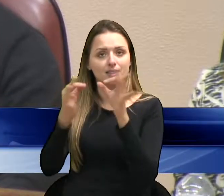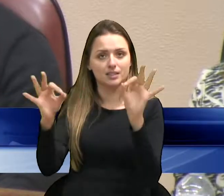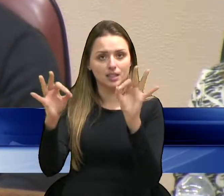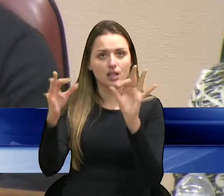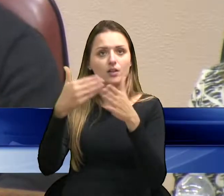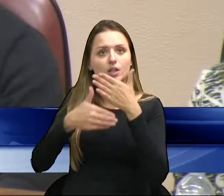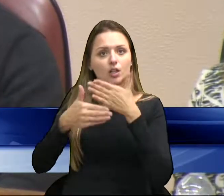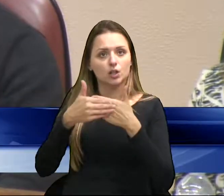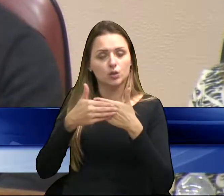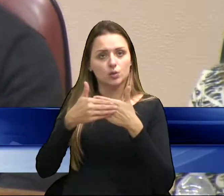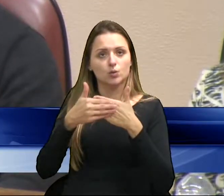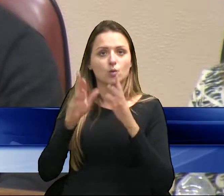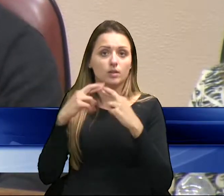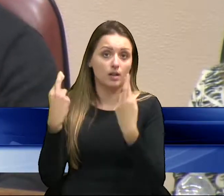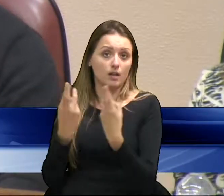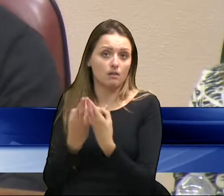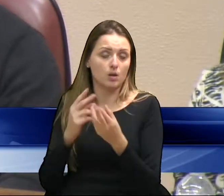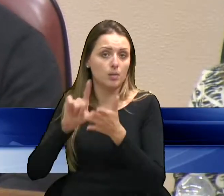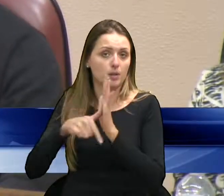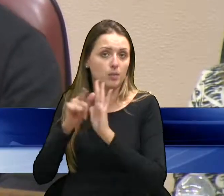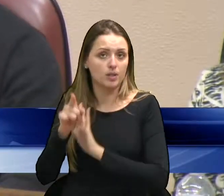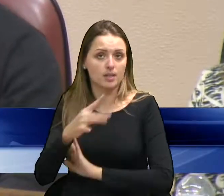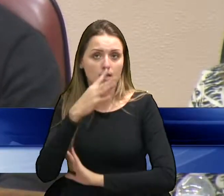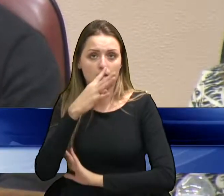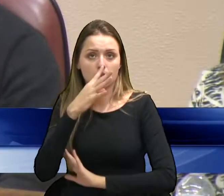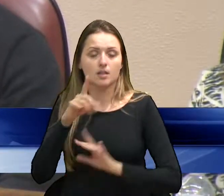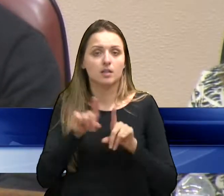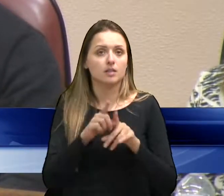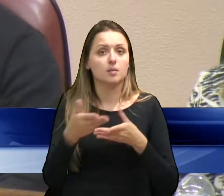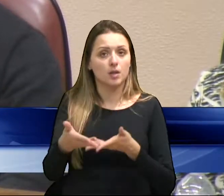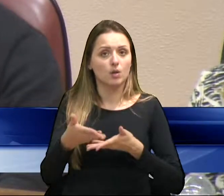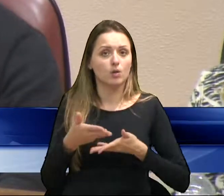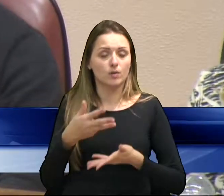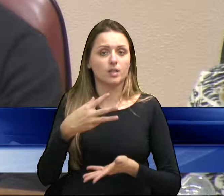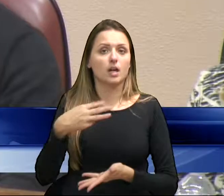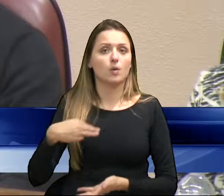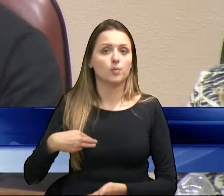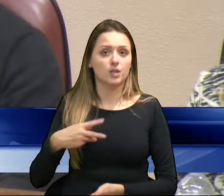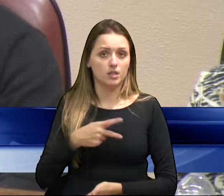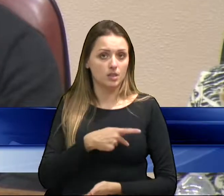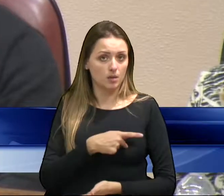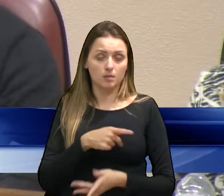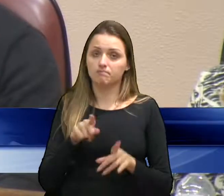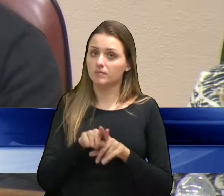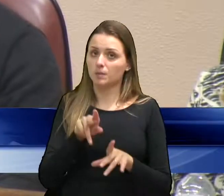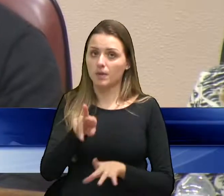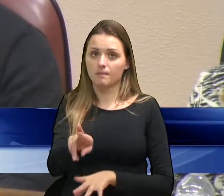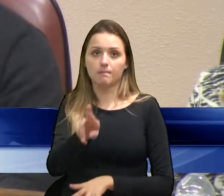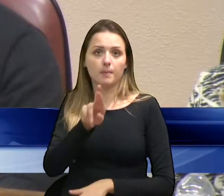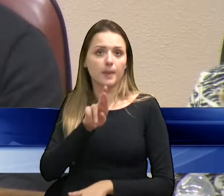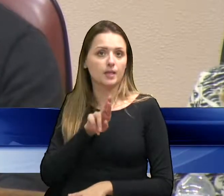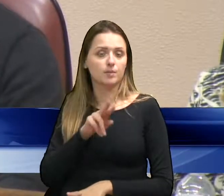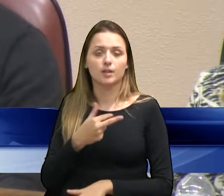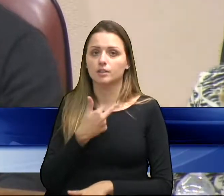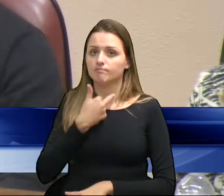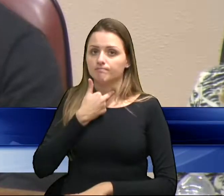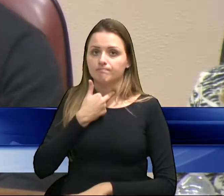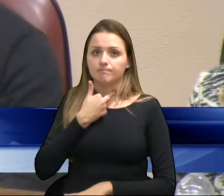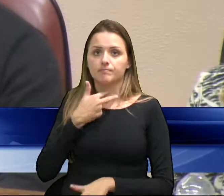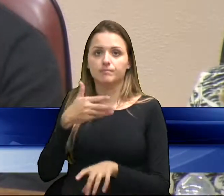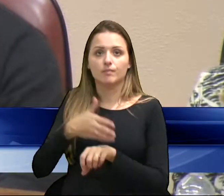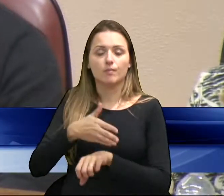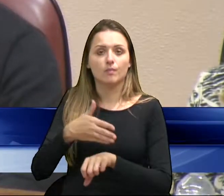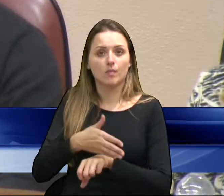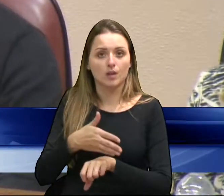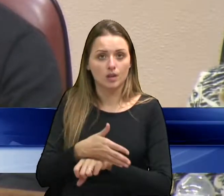também poder acompanhar. Também foi convidado o Ministério Público, e da mesma forma nos retornou, dizendo que não poderia